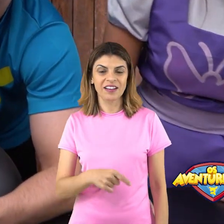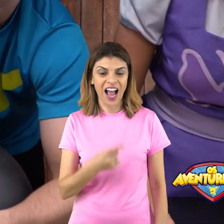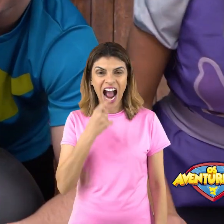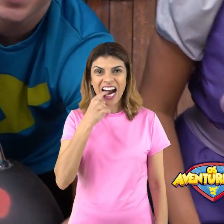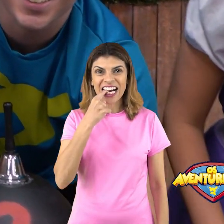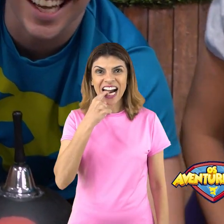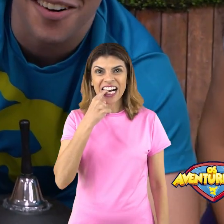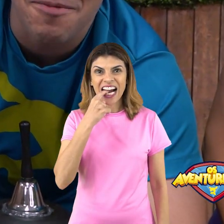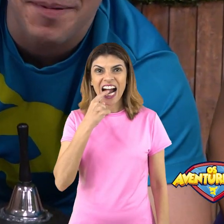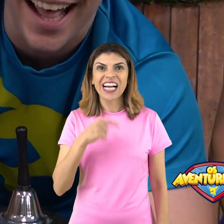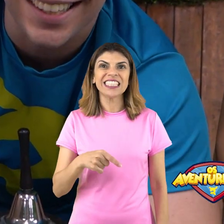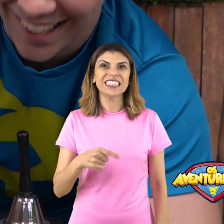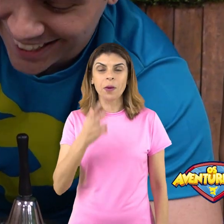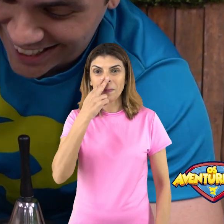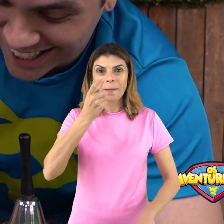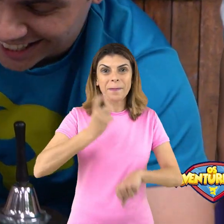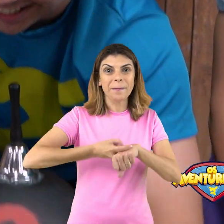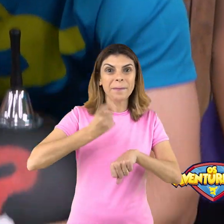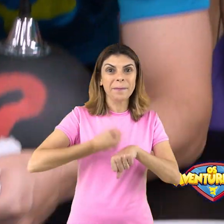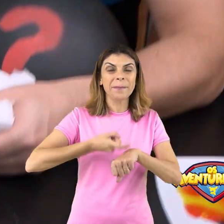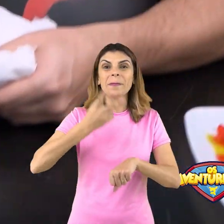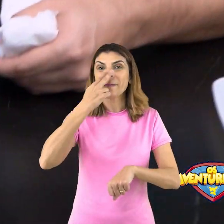isso aqui. Caraca. Tá igual pedra.